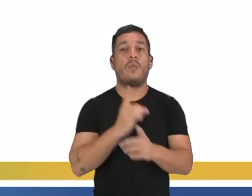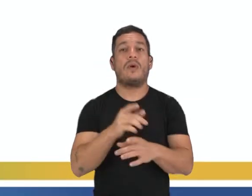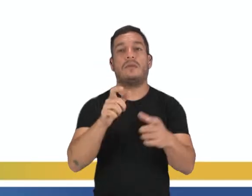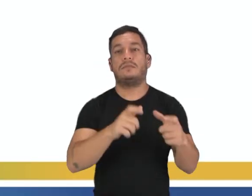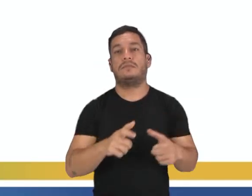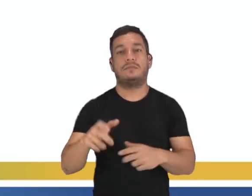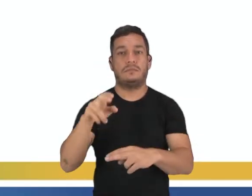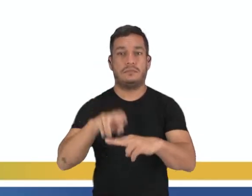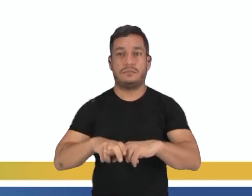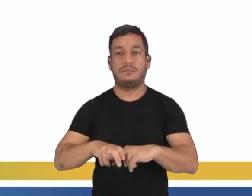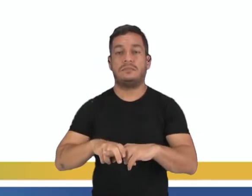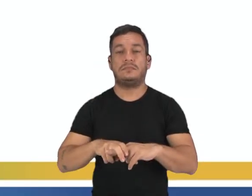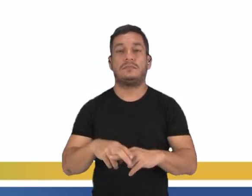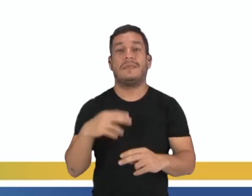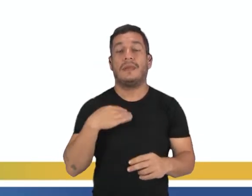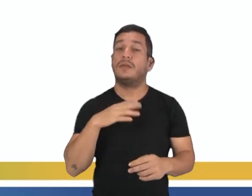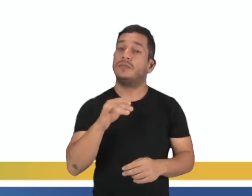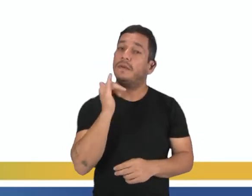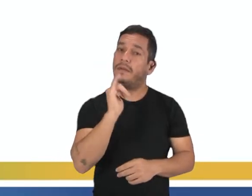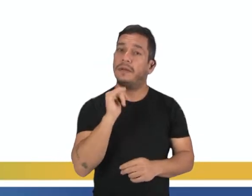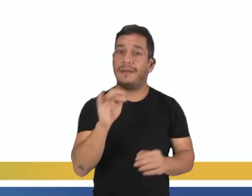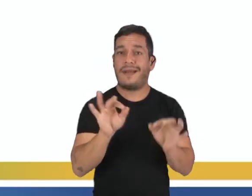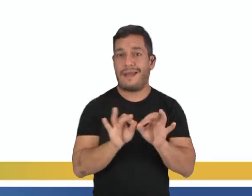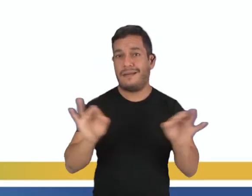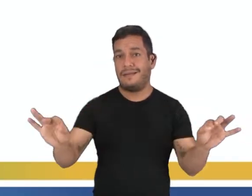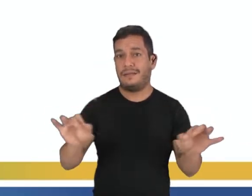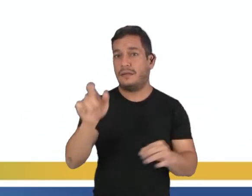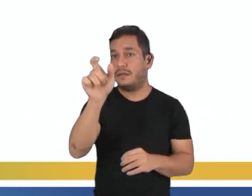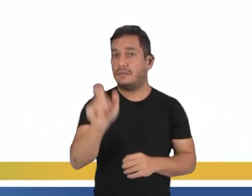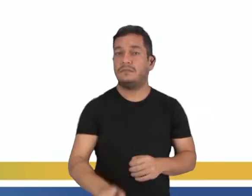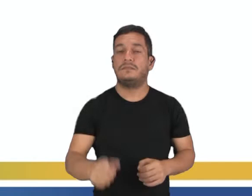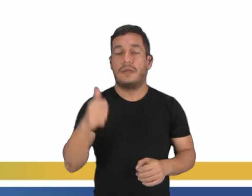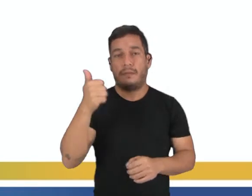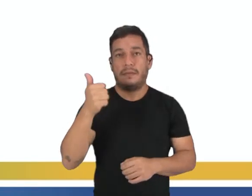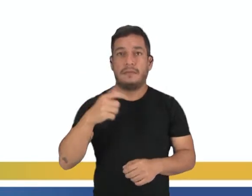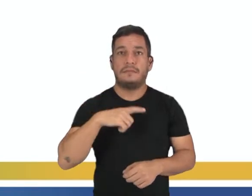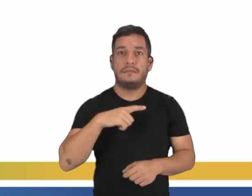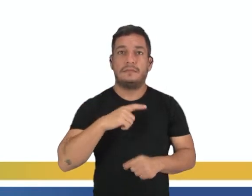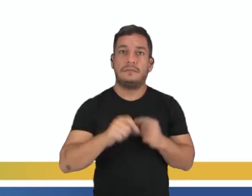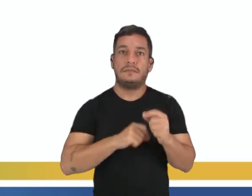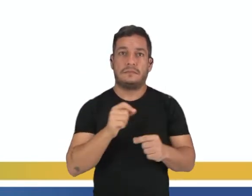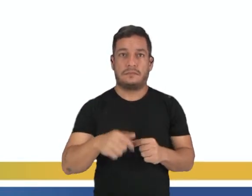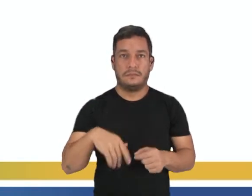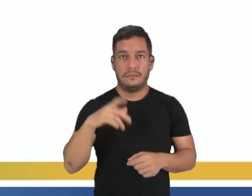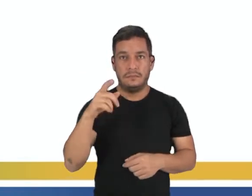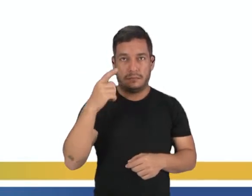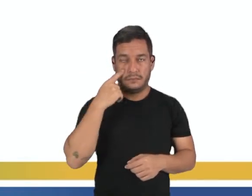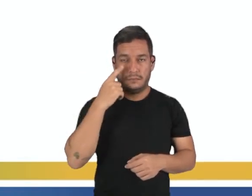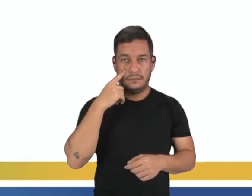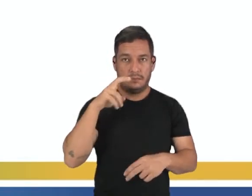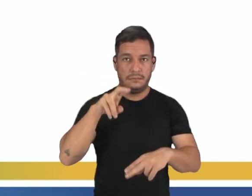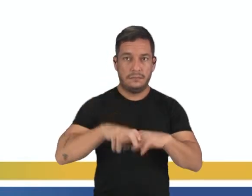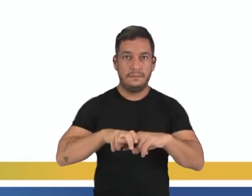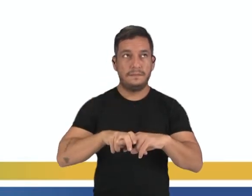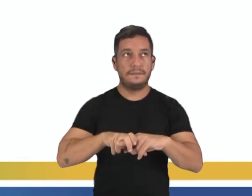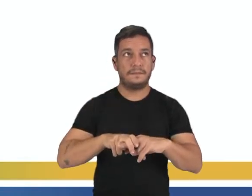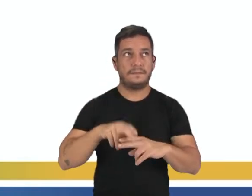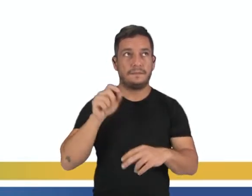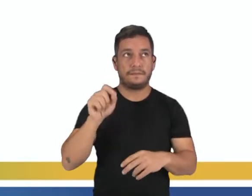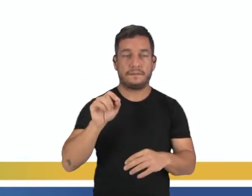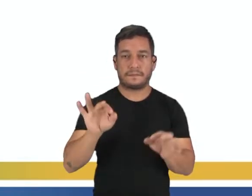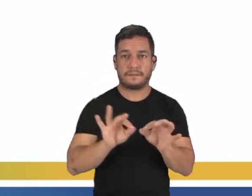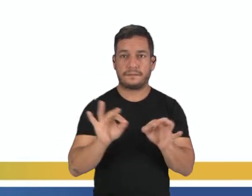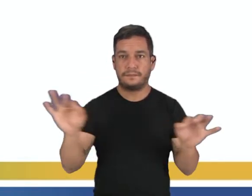gente dizer a linha e a coluna dela. Então, a primeira aí, nós temos o quê? A primeira cadeira desocupada está